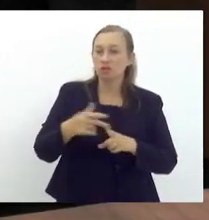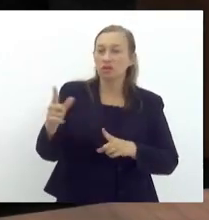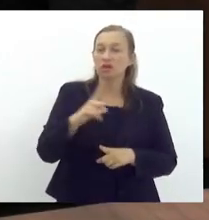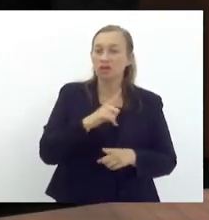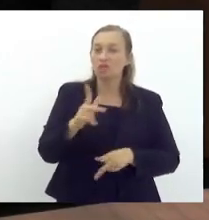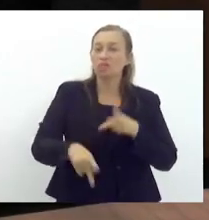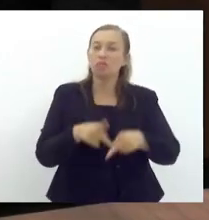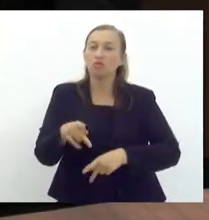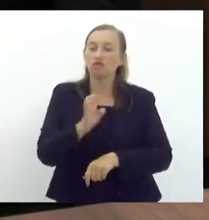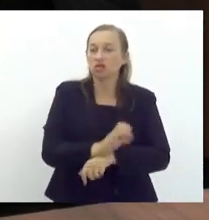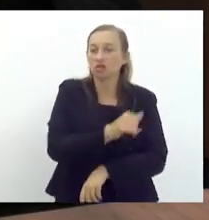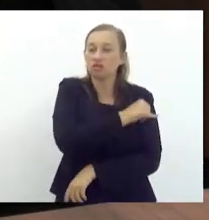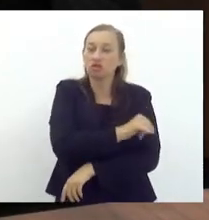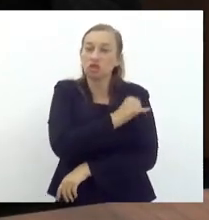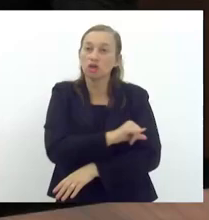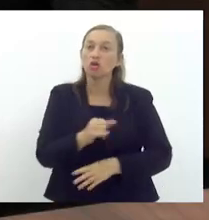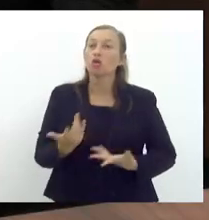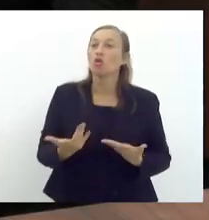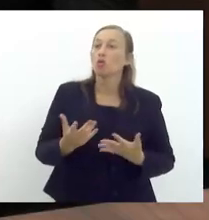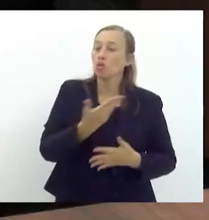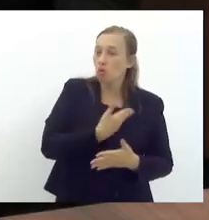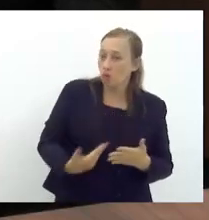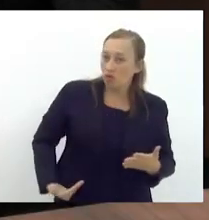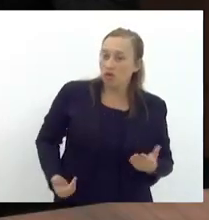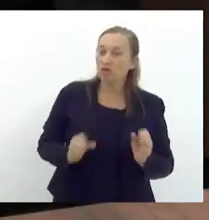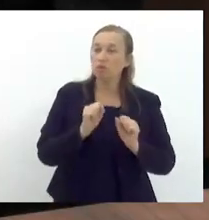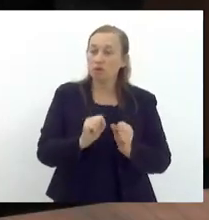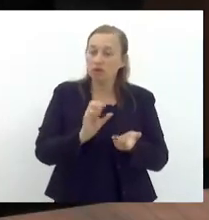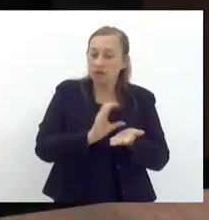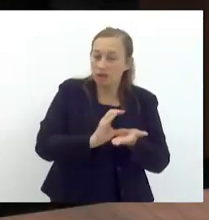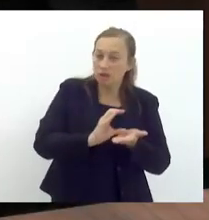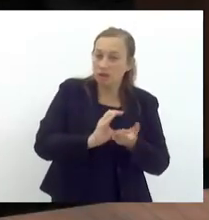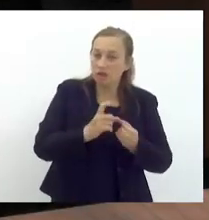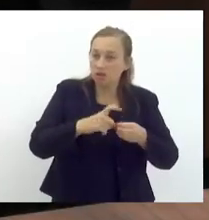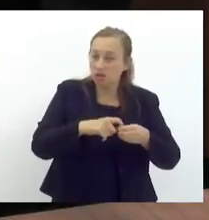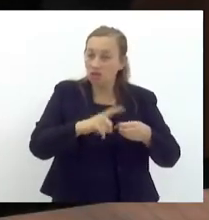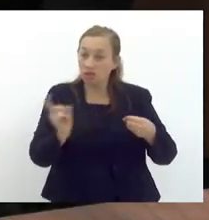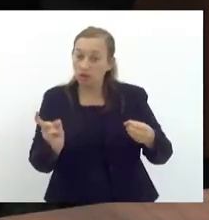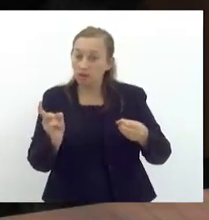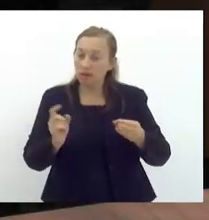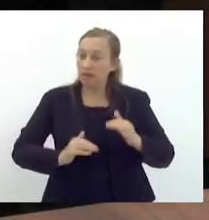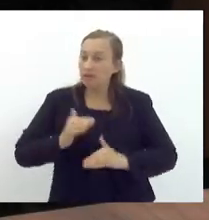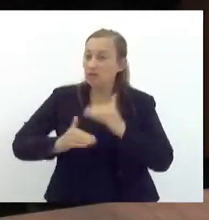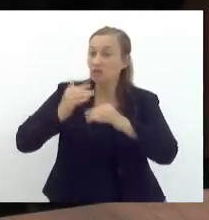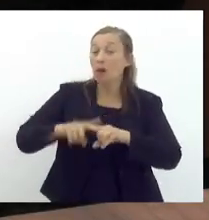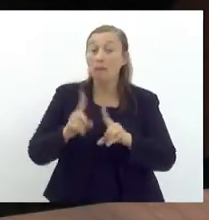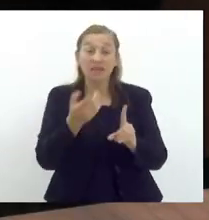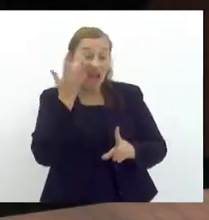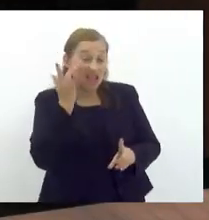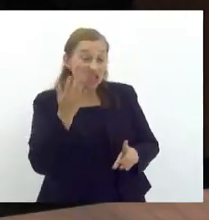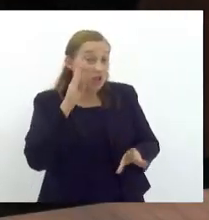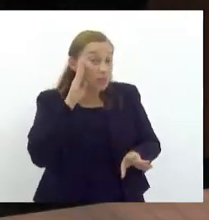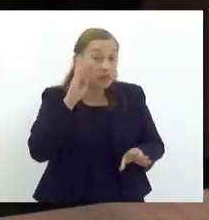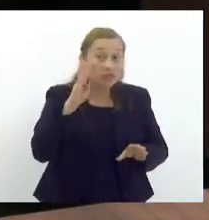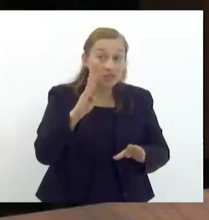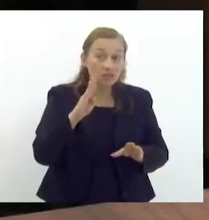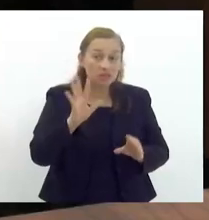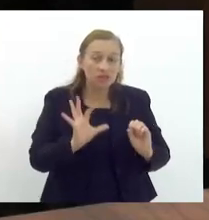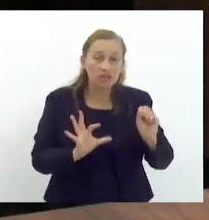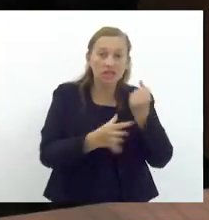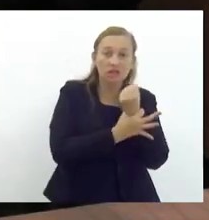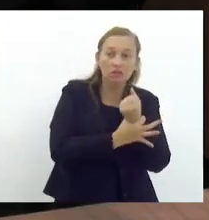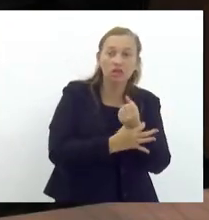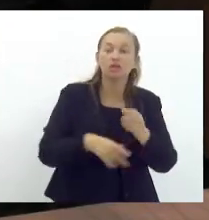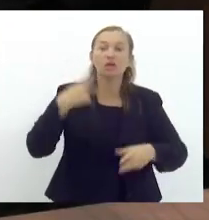o governo pode ter a intenção de desvincular para ter mais mobilidade mas a gente acha que é fundamental garantir políticas